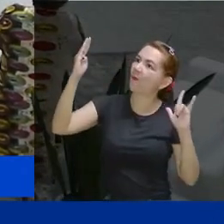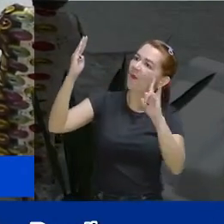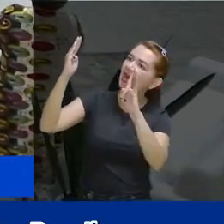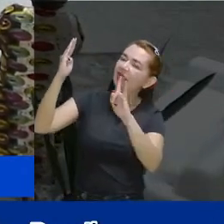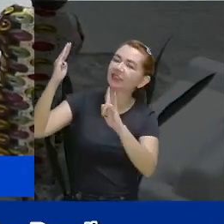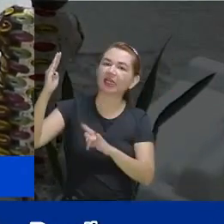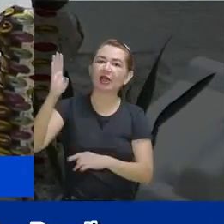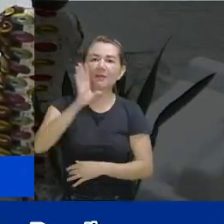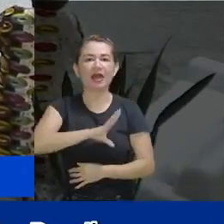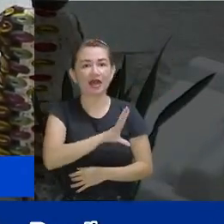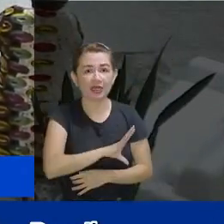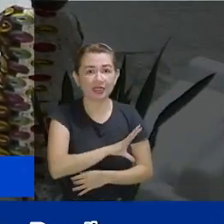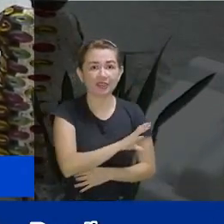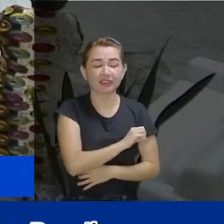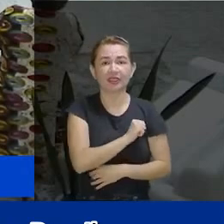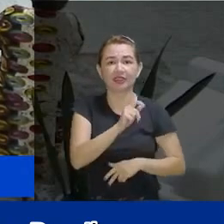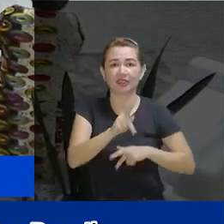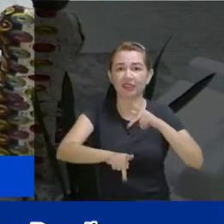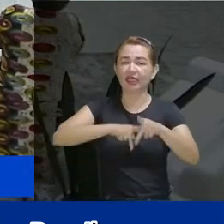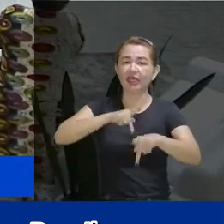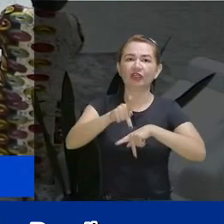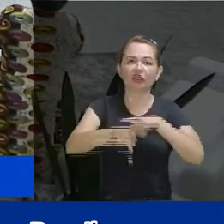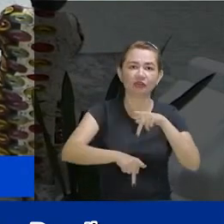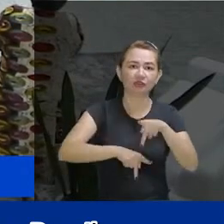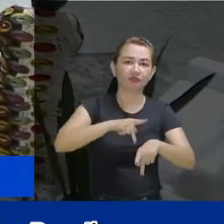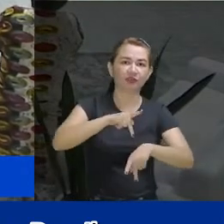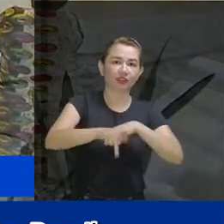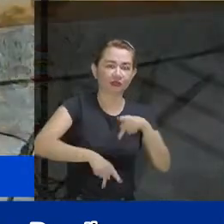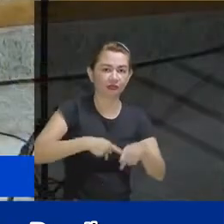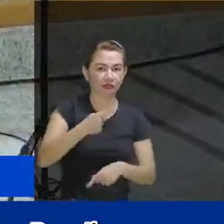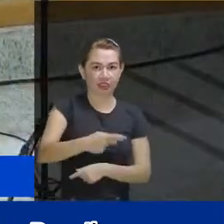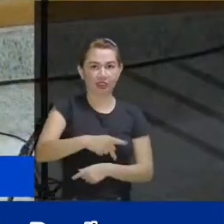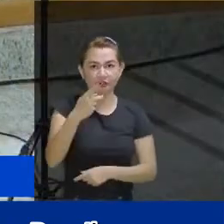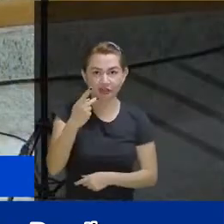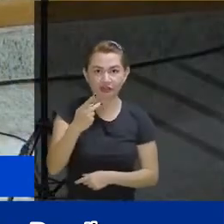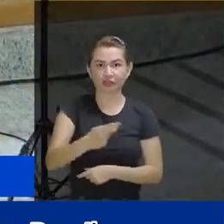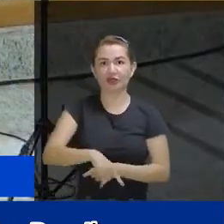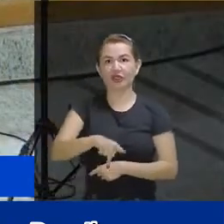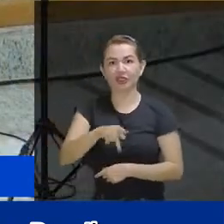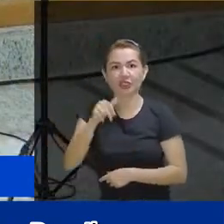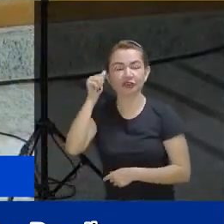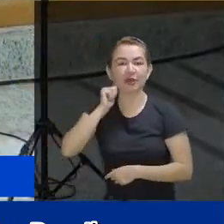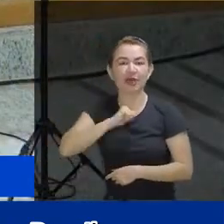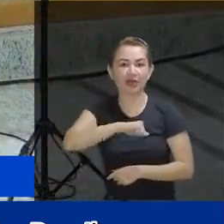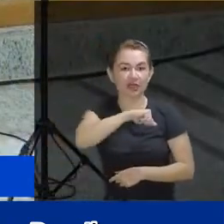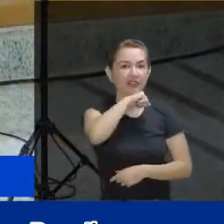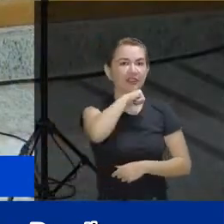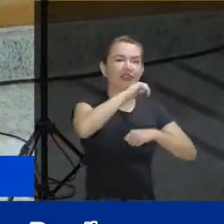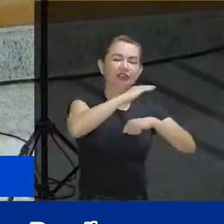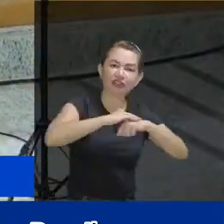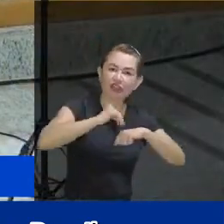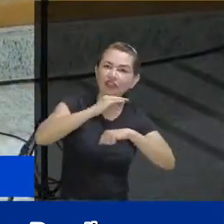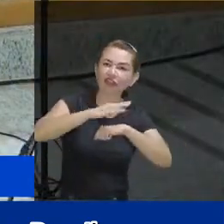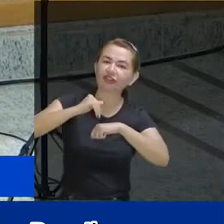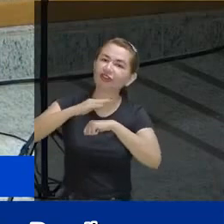Brasil, ó pátria amada, dos filhos deste solo és